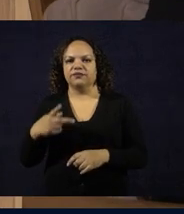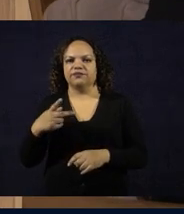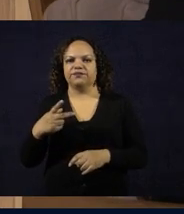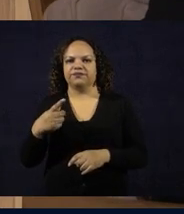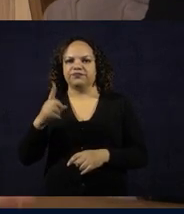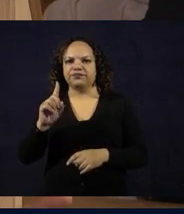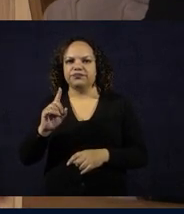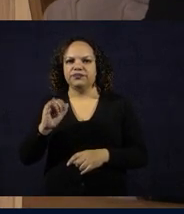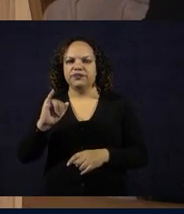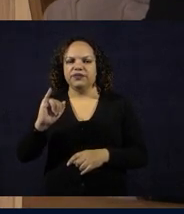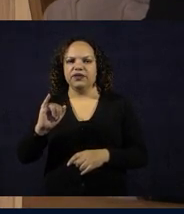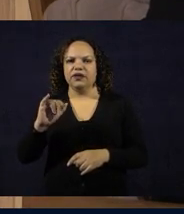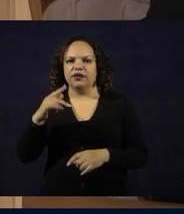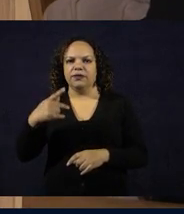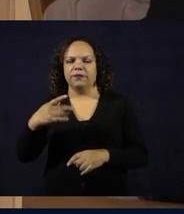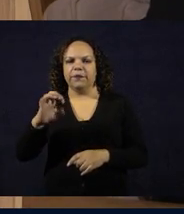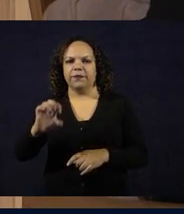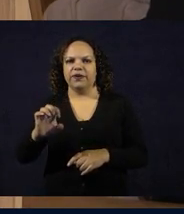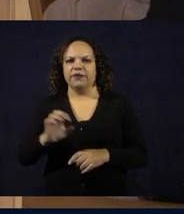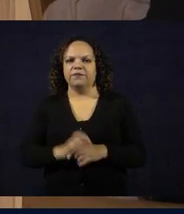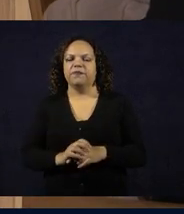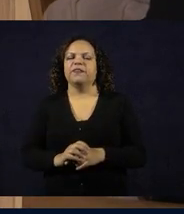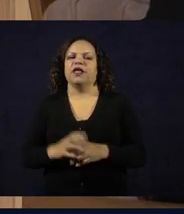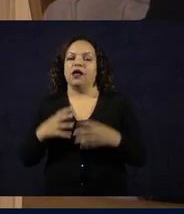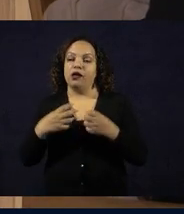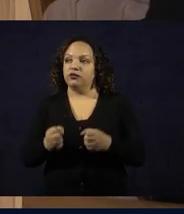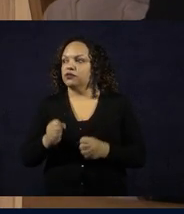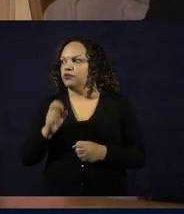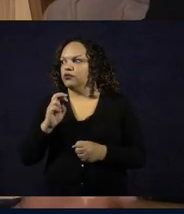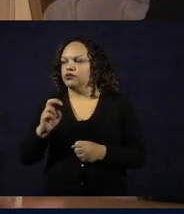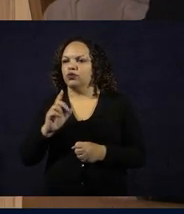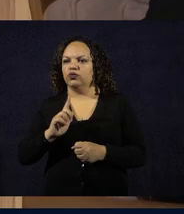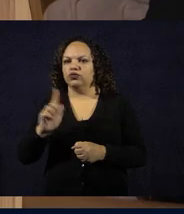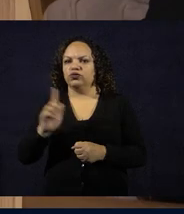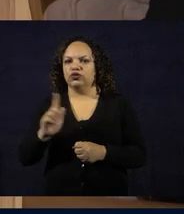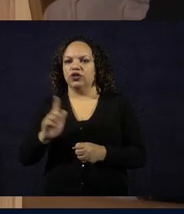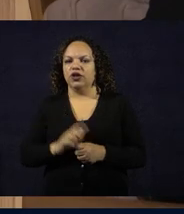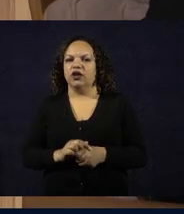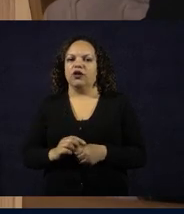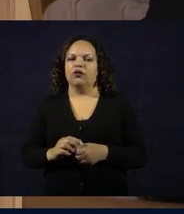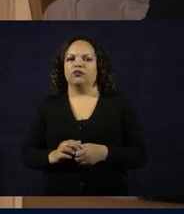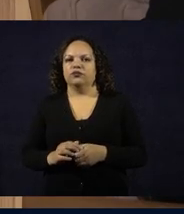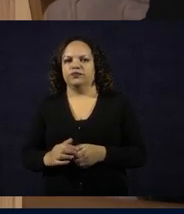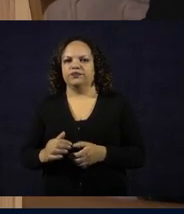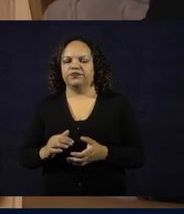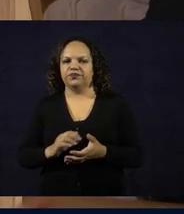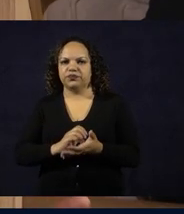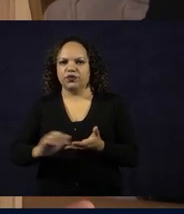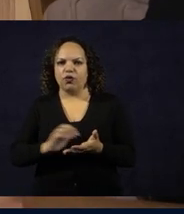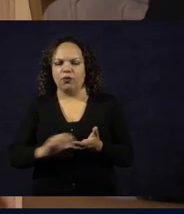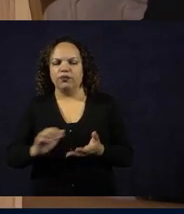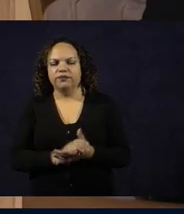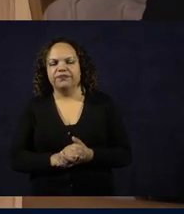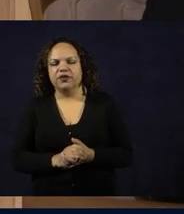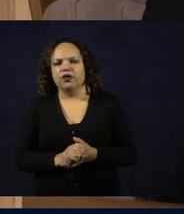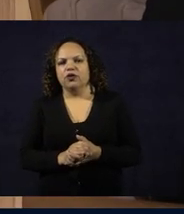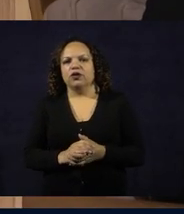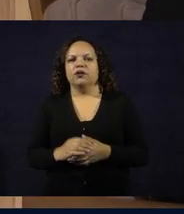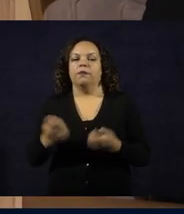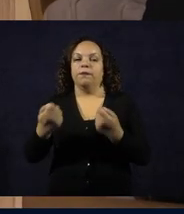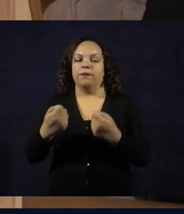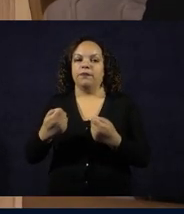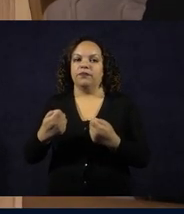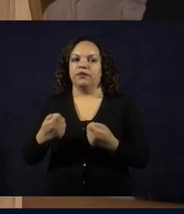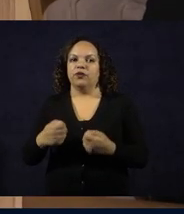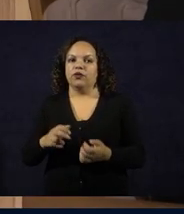teve o recebimento do 5g como tecnologia de comunicação ou seja o que depende do